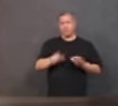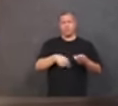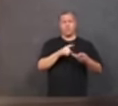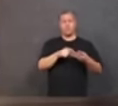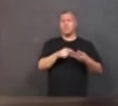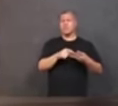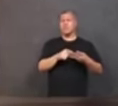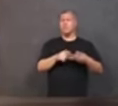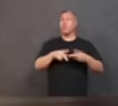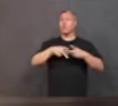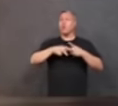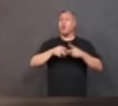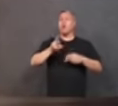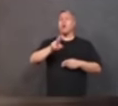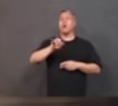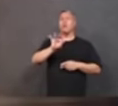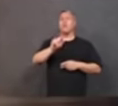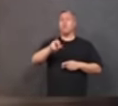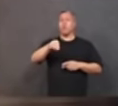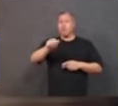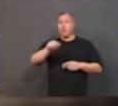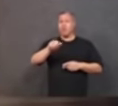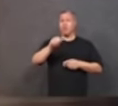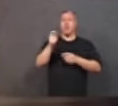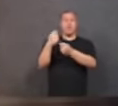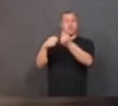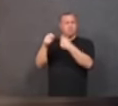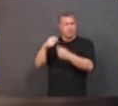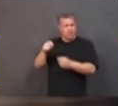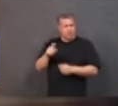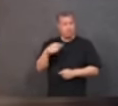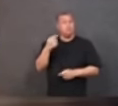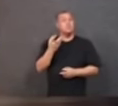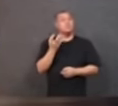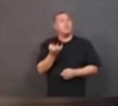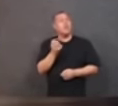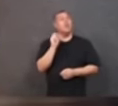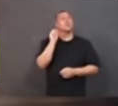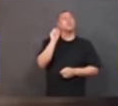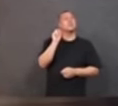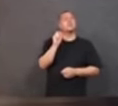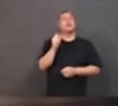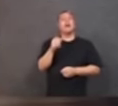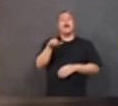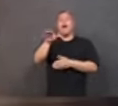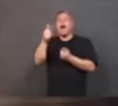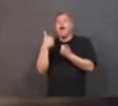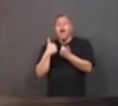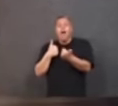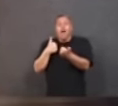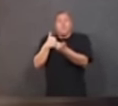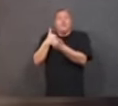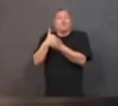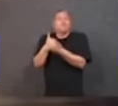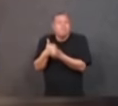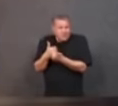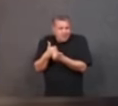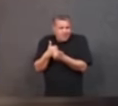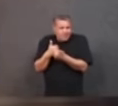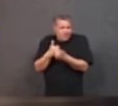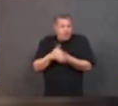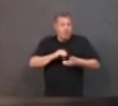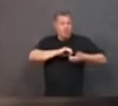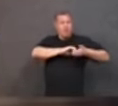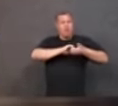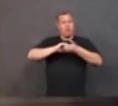reforma administrativa, com que pretendemos trazer para mais perto os nossos campi. São campi UFO, a UFO está